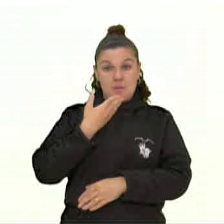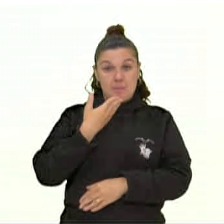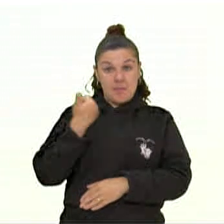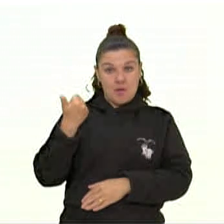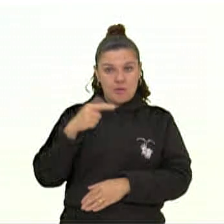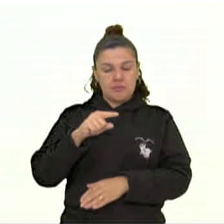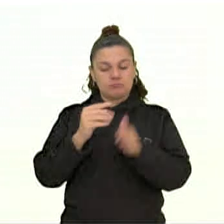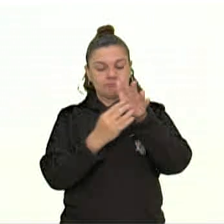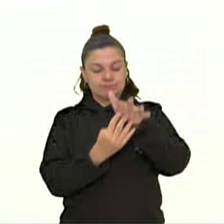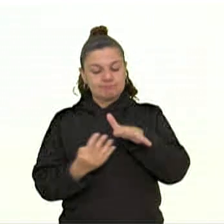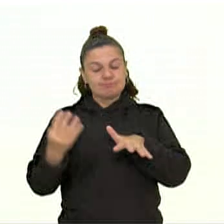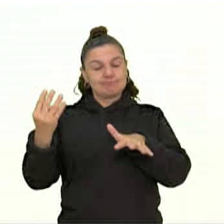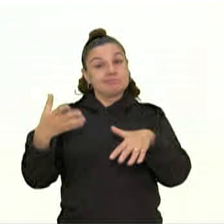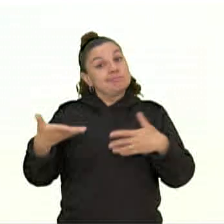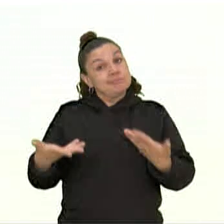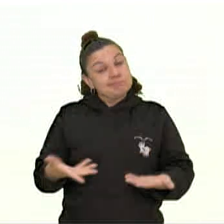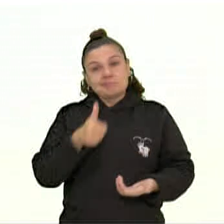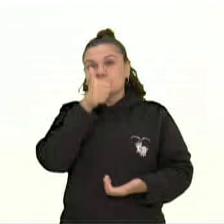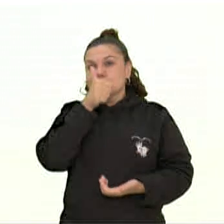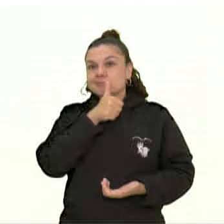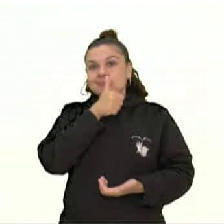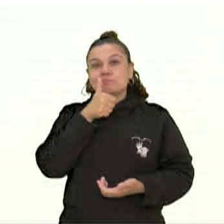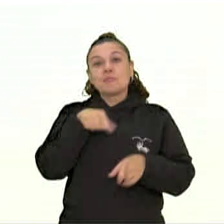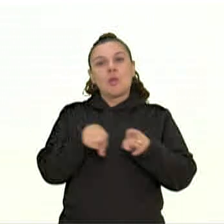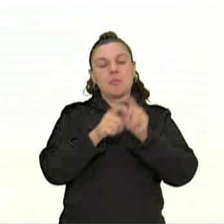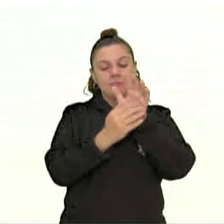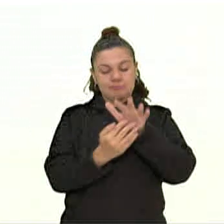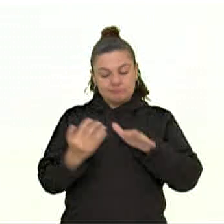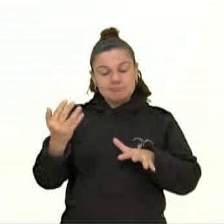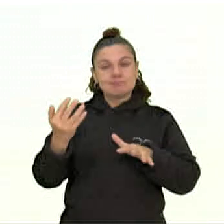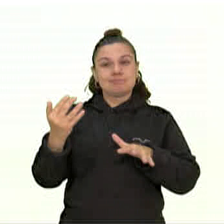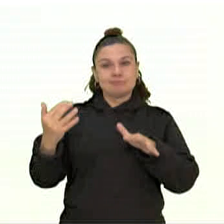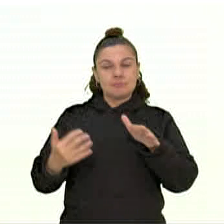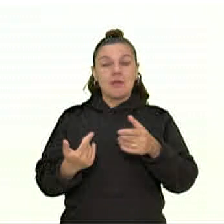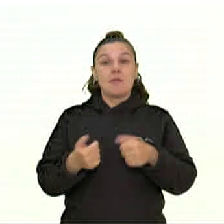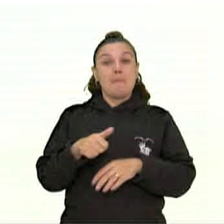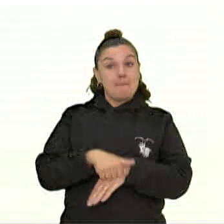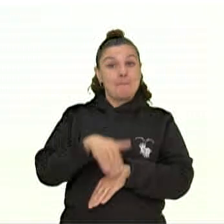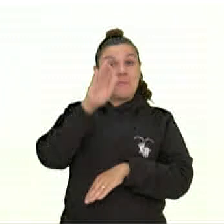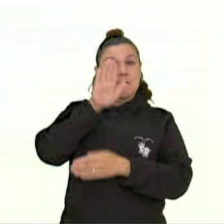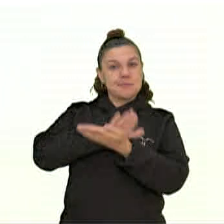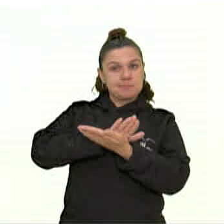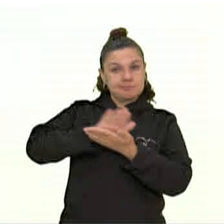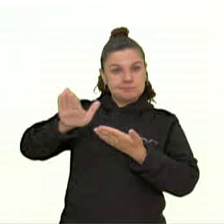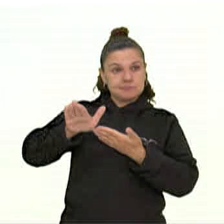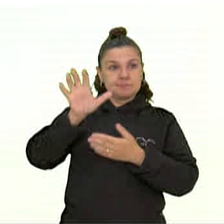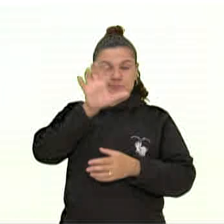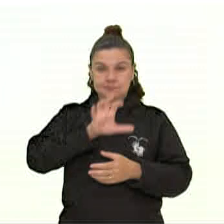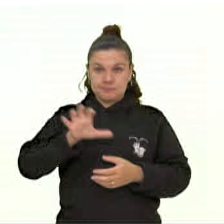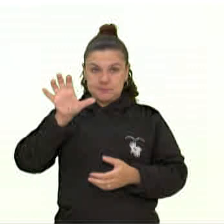serviço e a migração acaba sendo forçada, engrossando aí o número de refugiados, né, do continente.